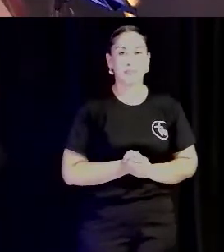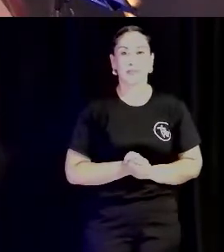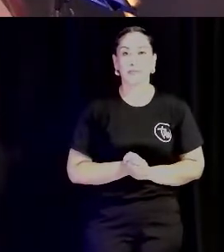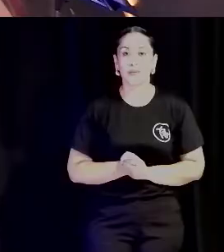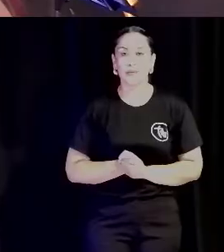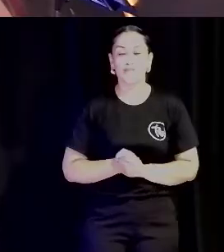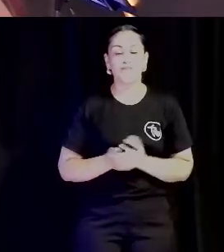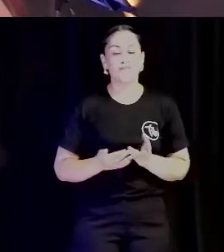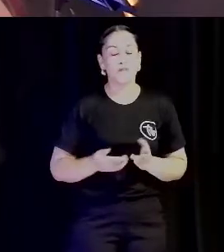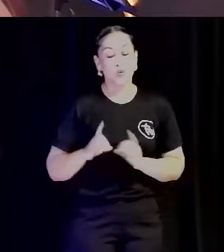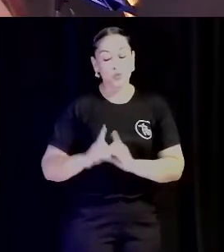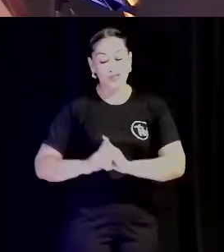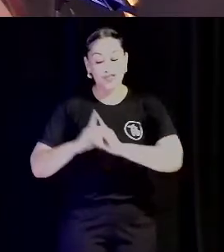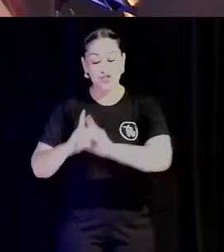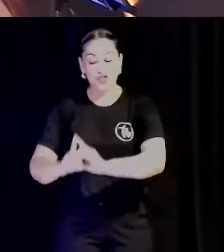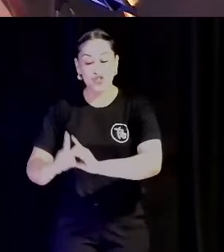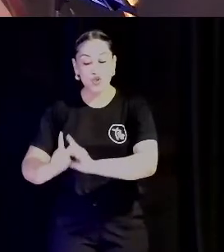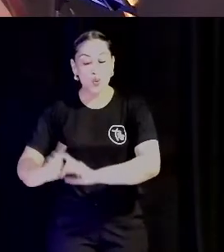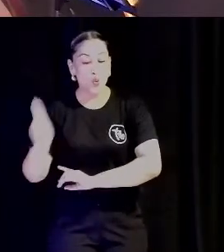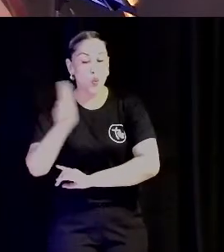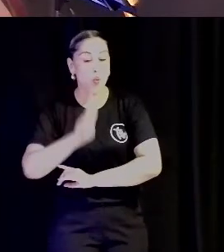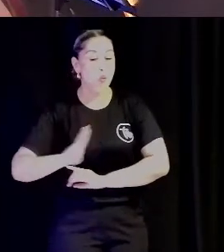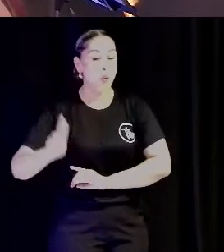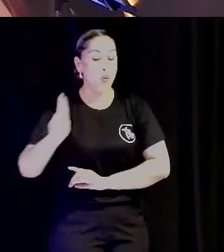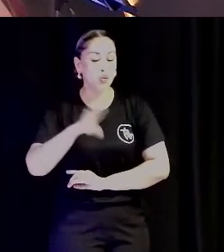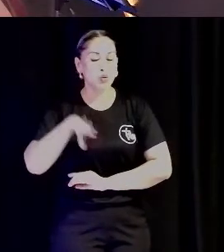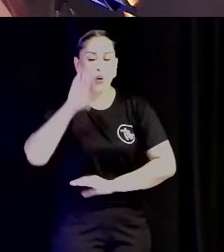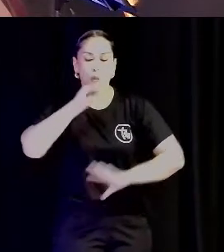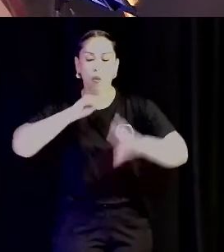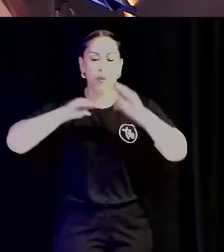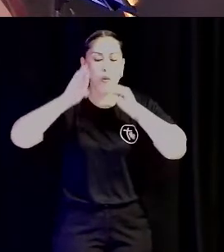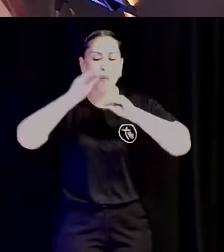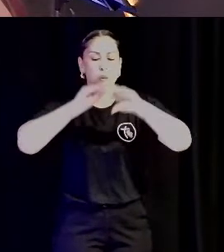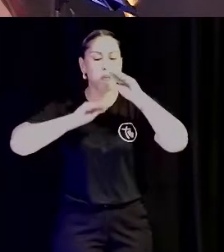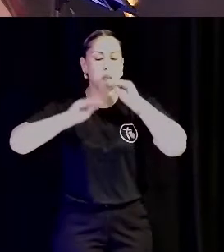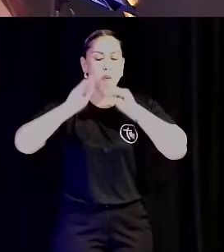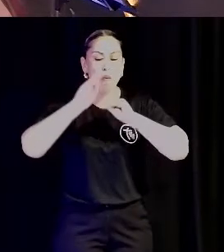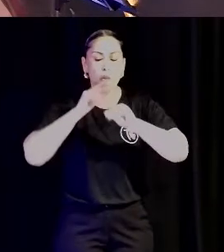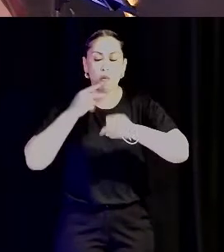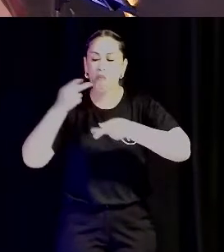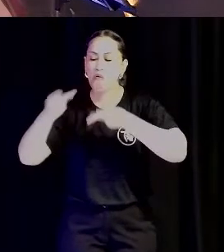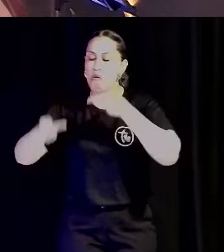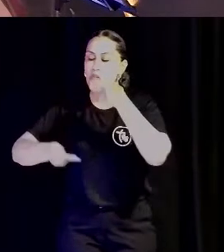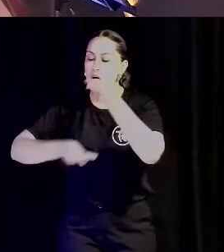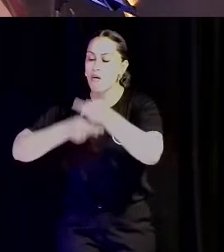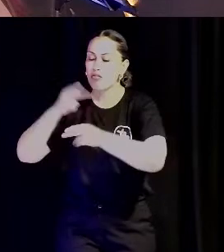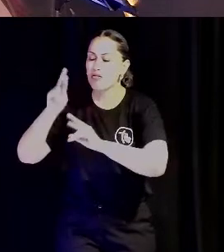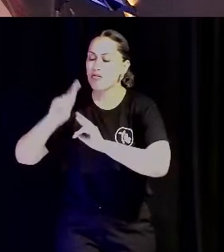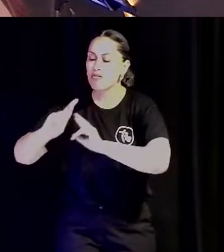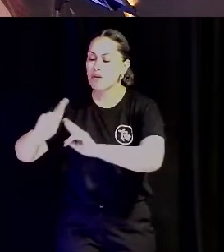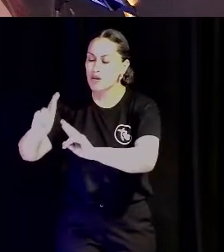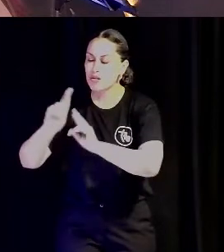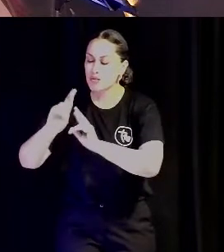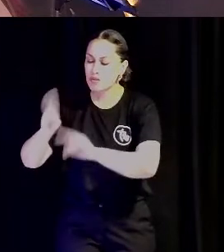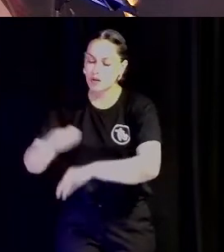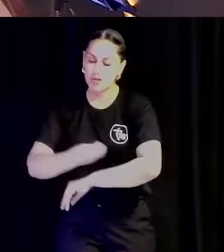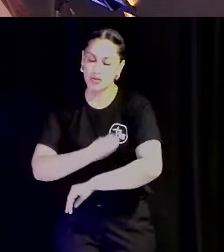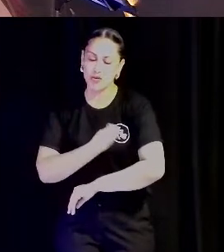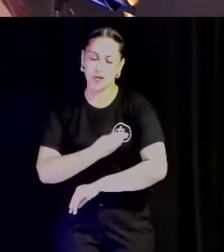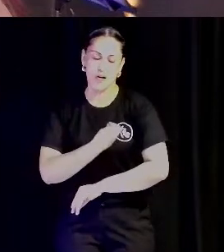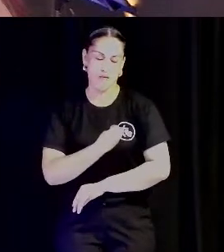Usam suas bocas para trazer palavras de esperança e de vida, não